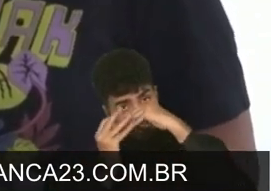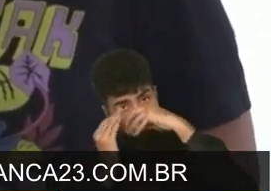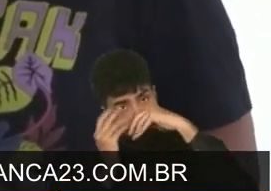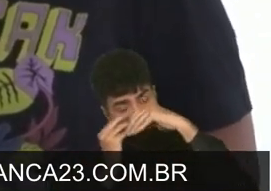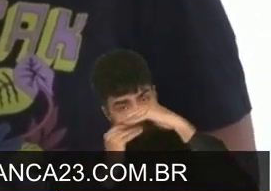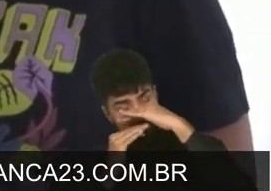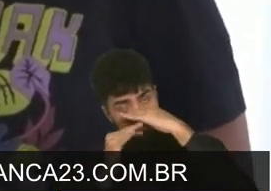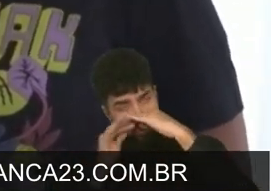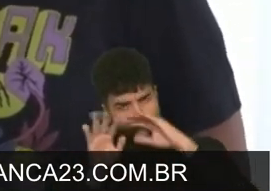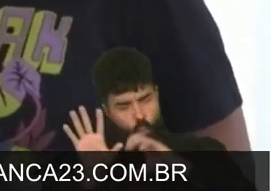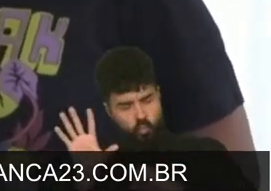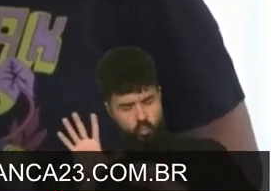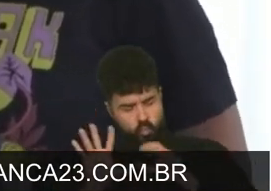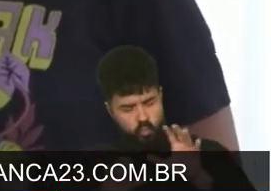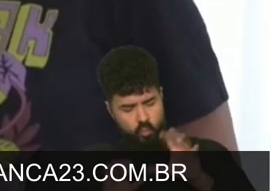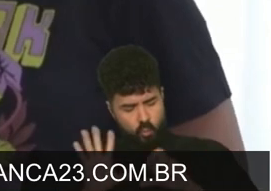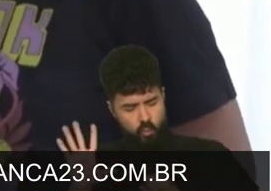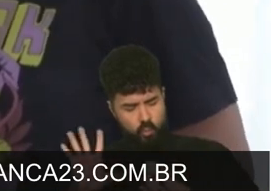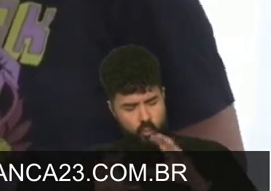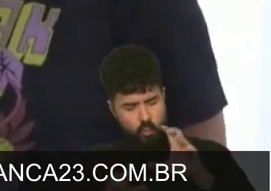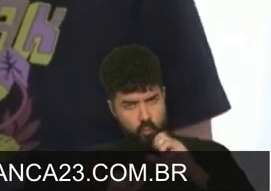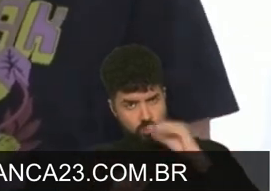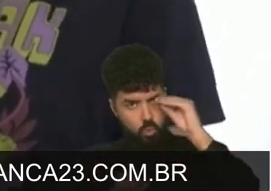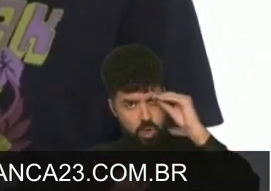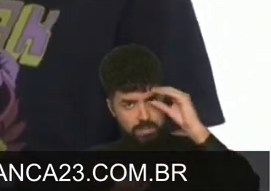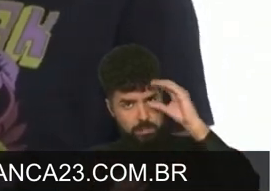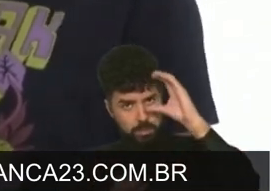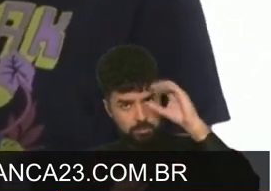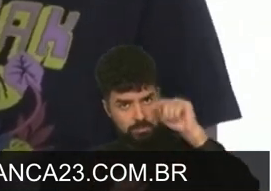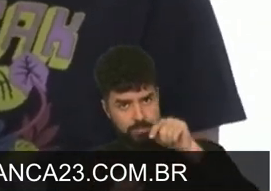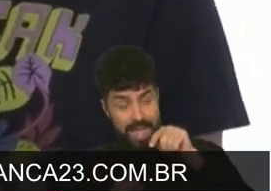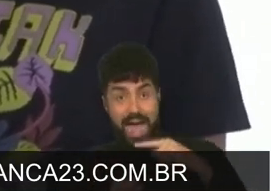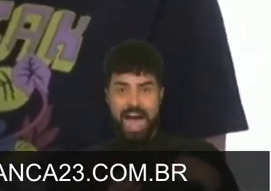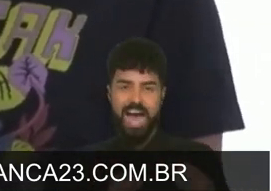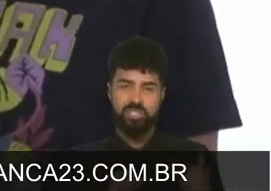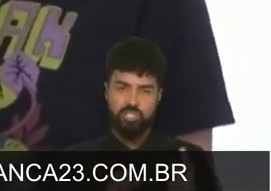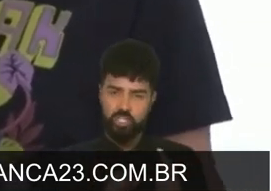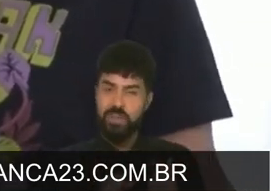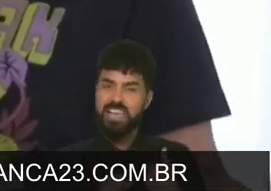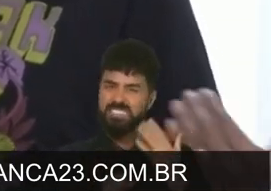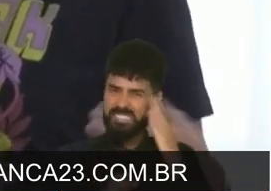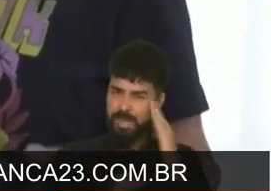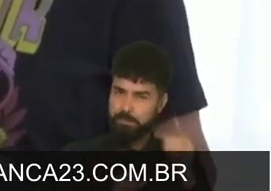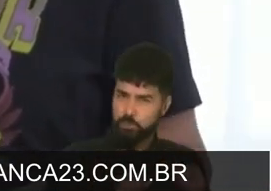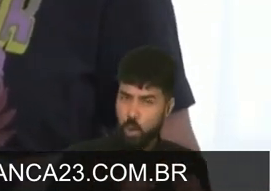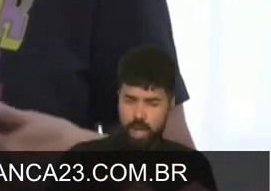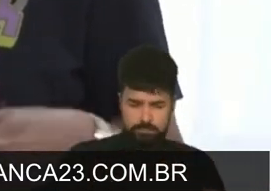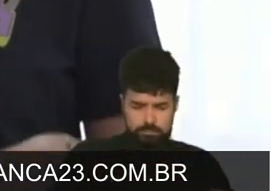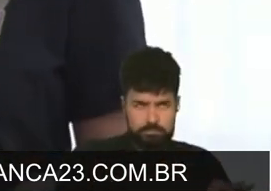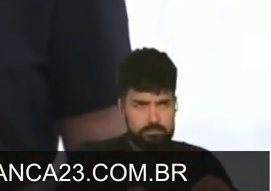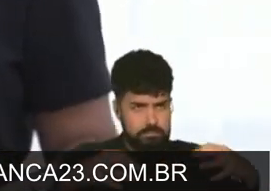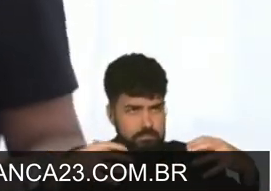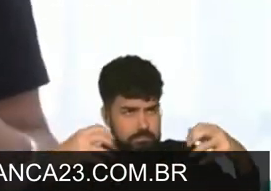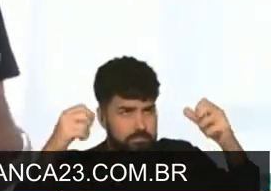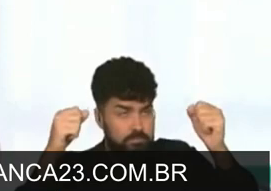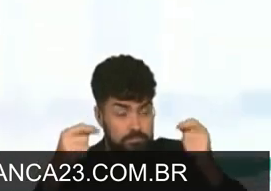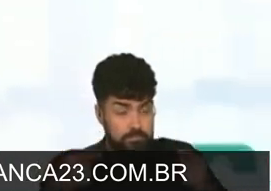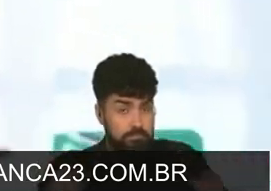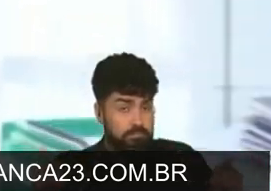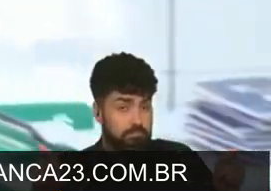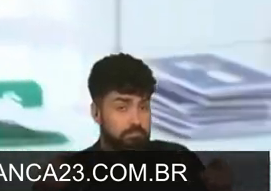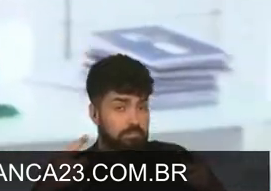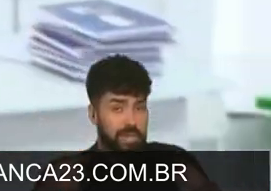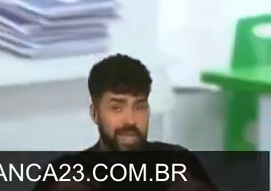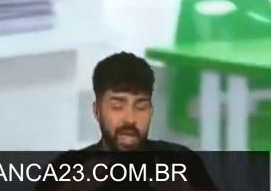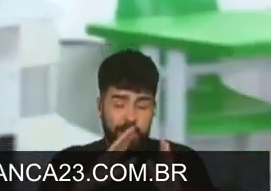assim o conhecimento. A gente cria um ambiente, né, confortável para que elas se sintam bem, como se estivesse